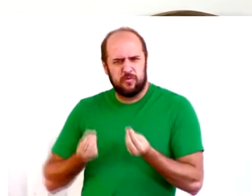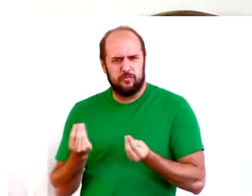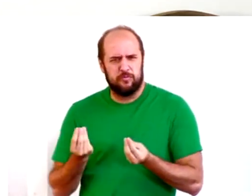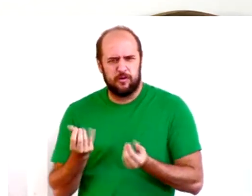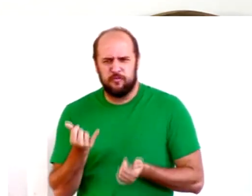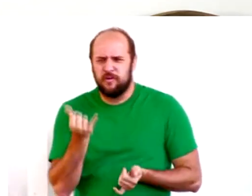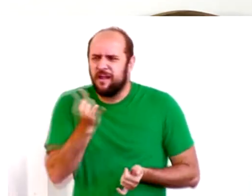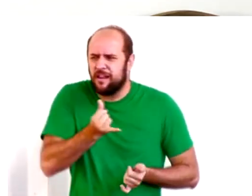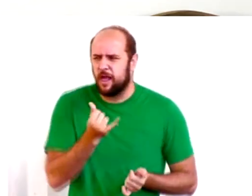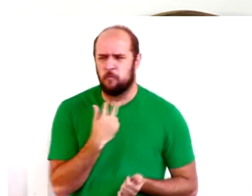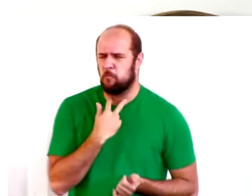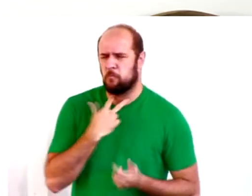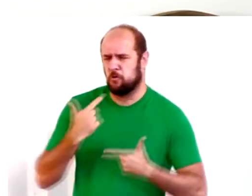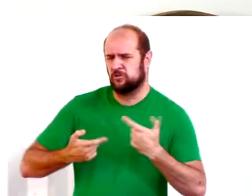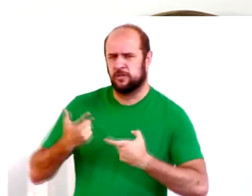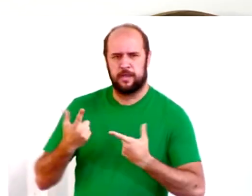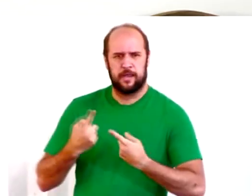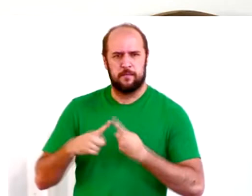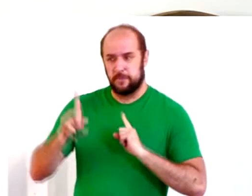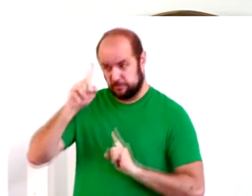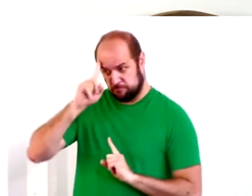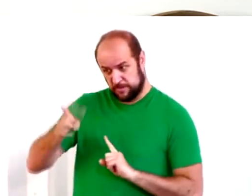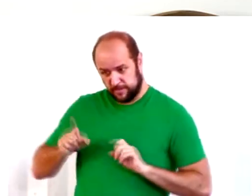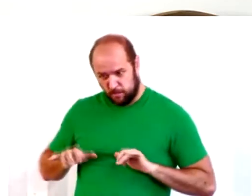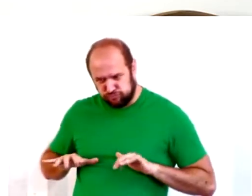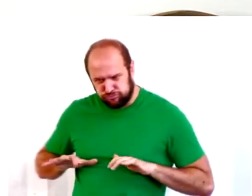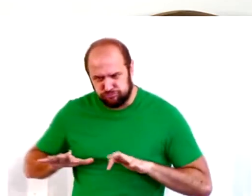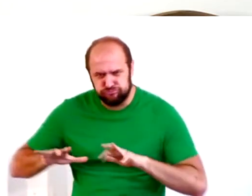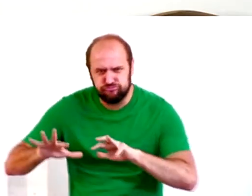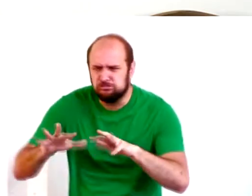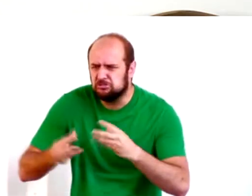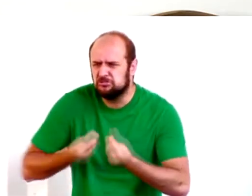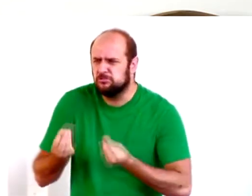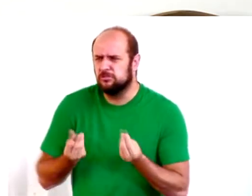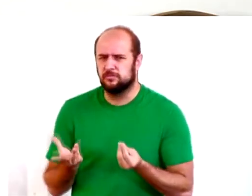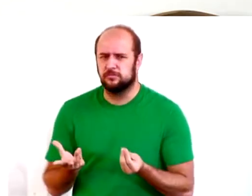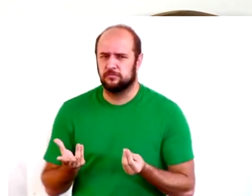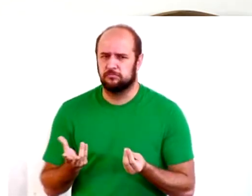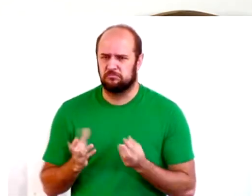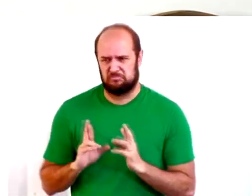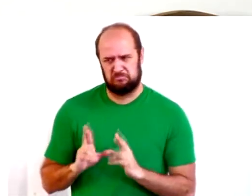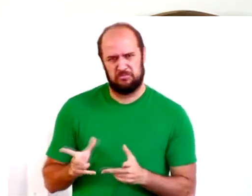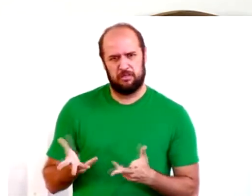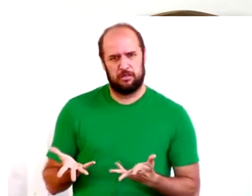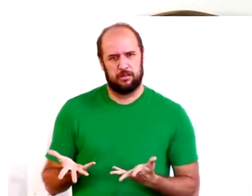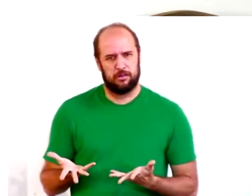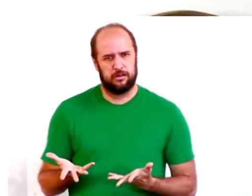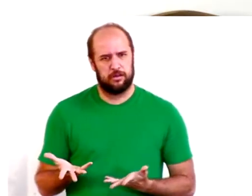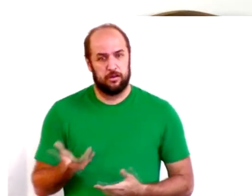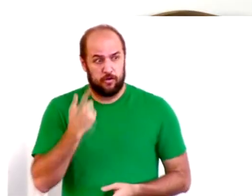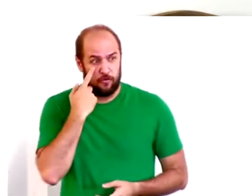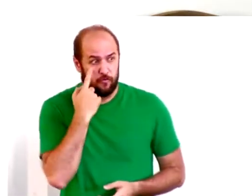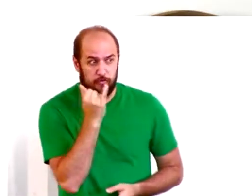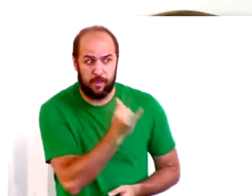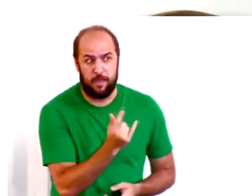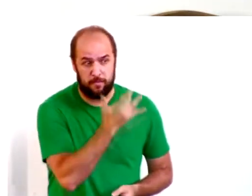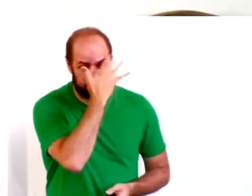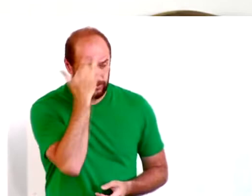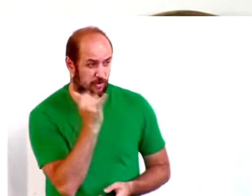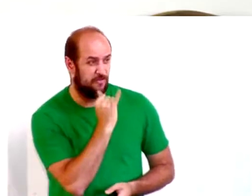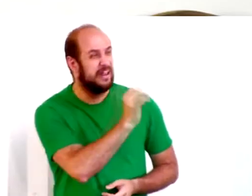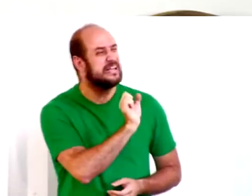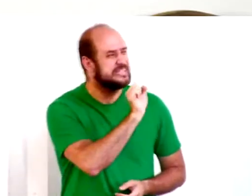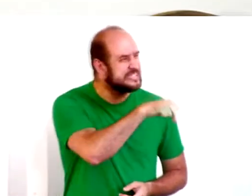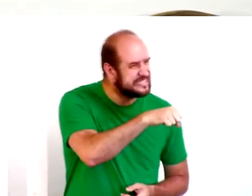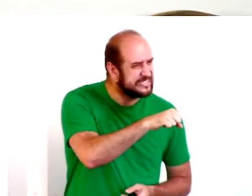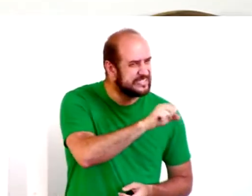não. Você não pode admirar alguém que diz sim e depois diz não ao seu sim. Como você